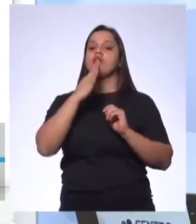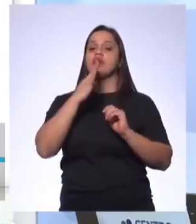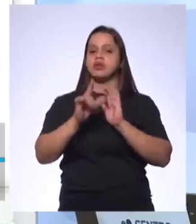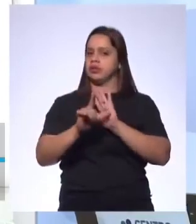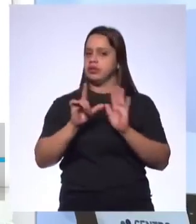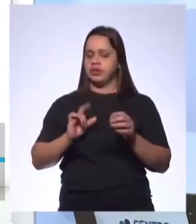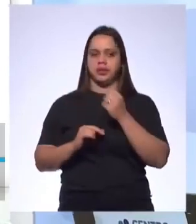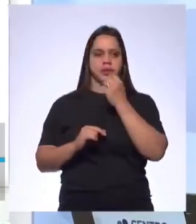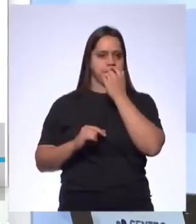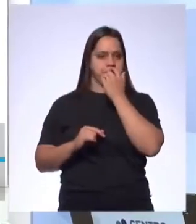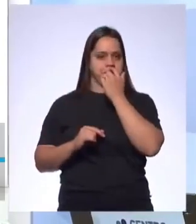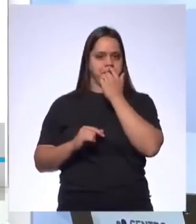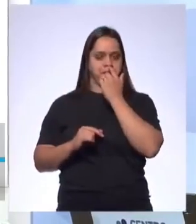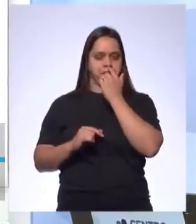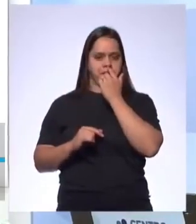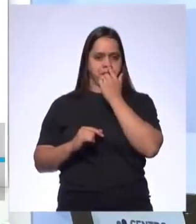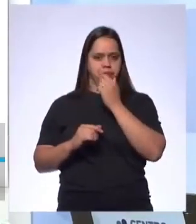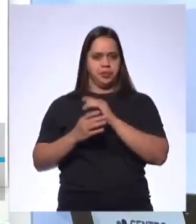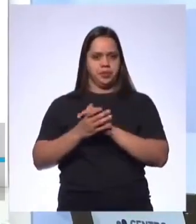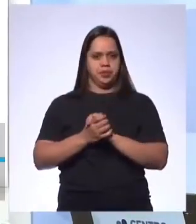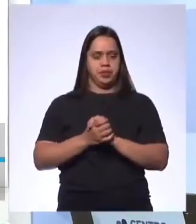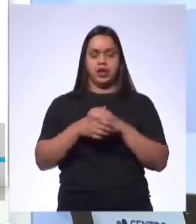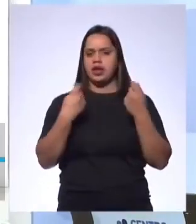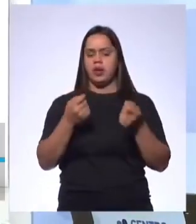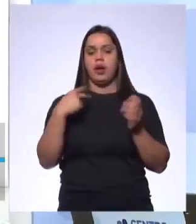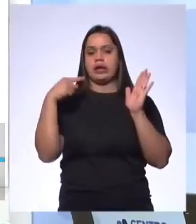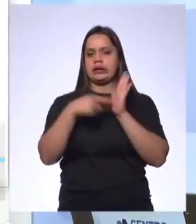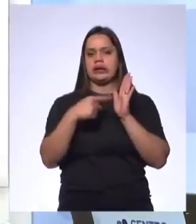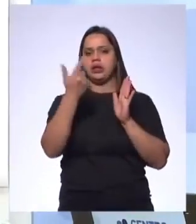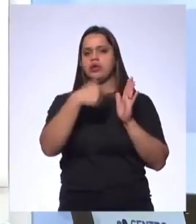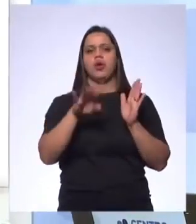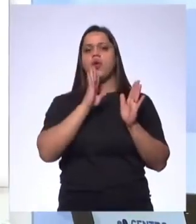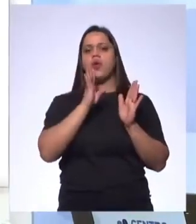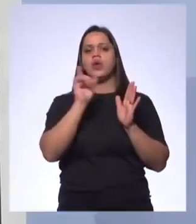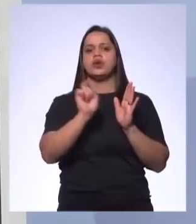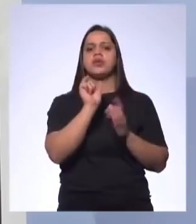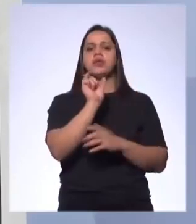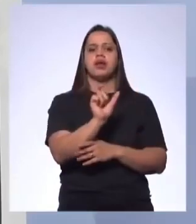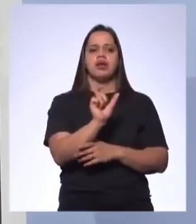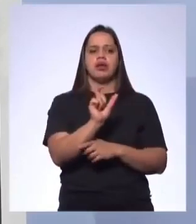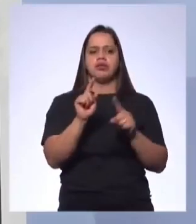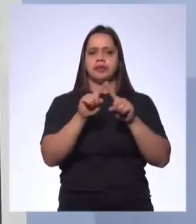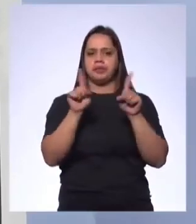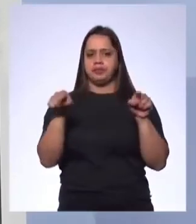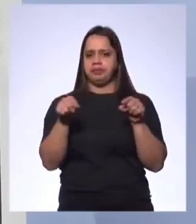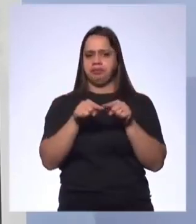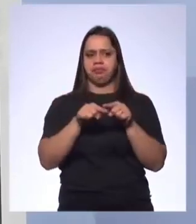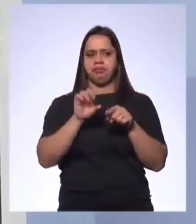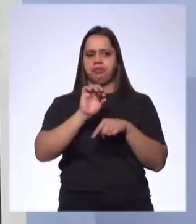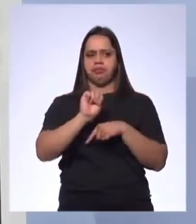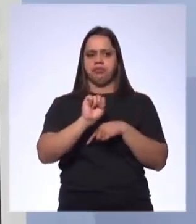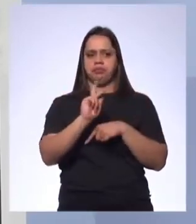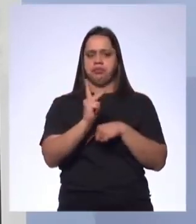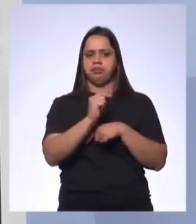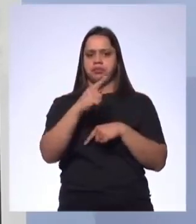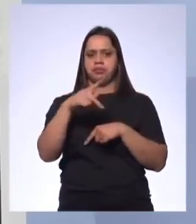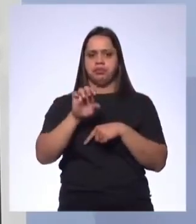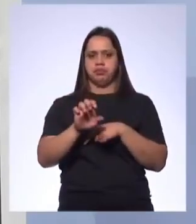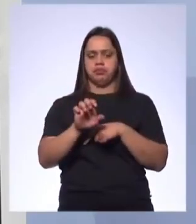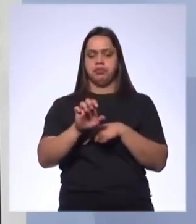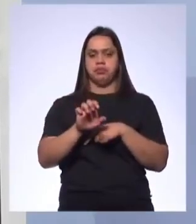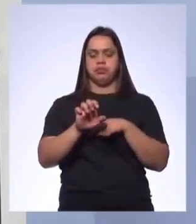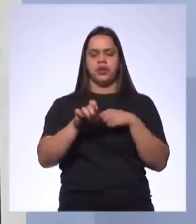knowledge. Então, aqui, né, eu não conheço a palavra shape, né? Não sei o que é shape. Então, eu tenho que fazer